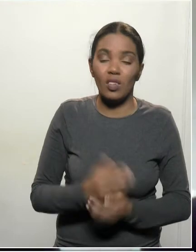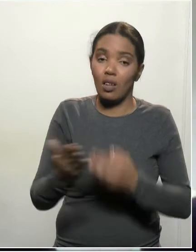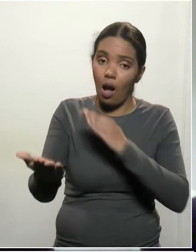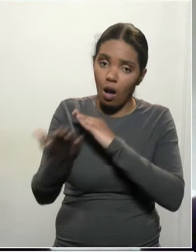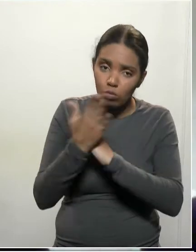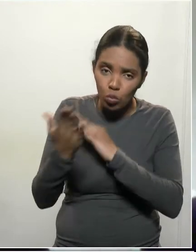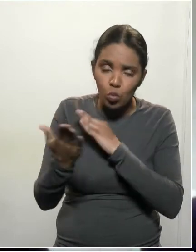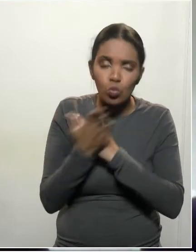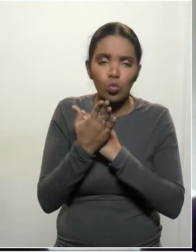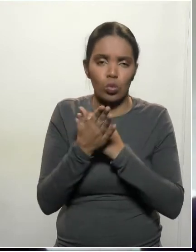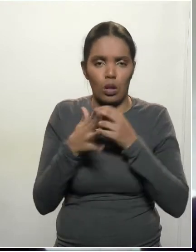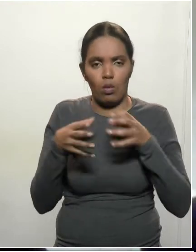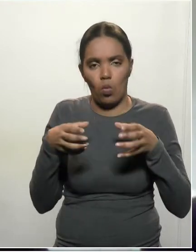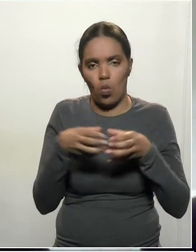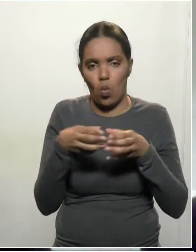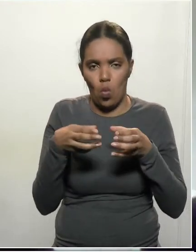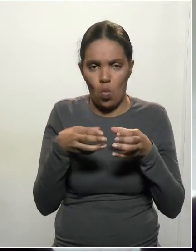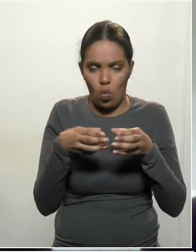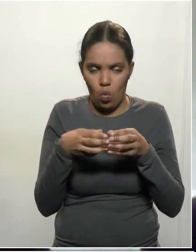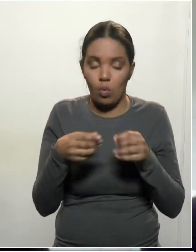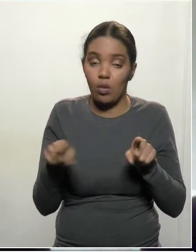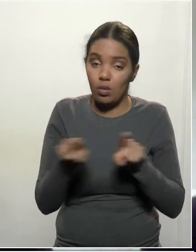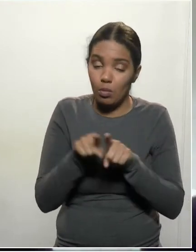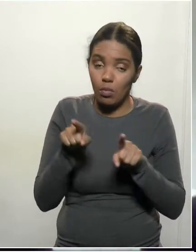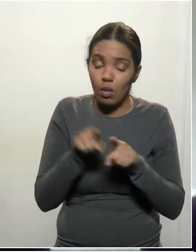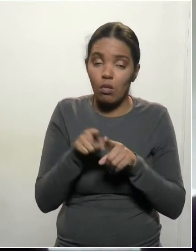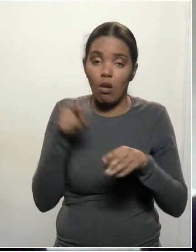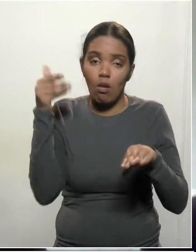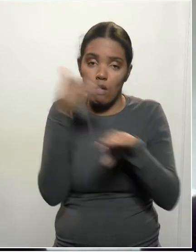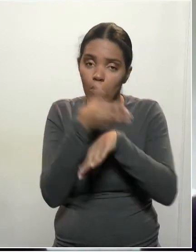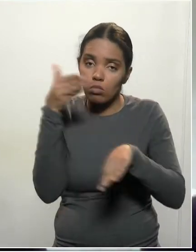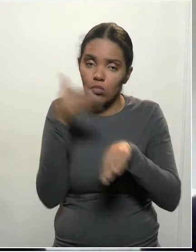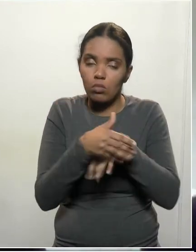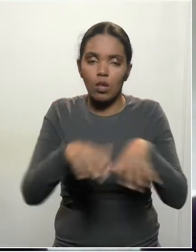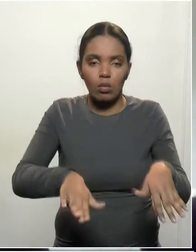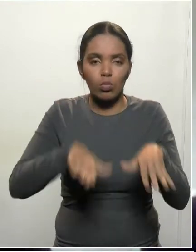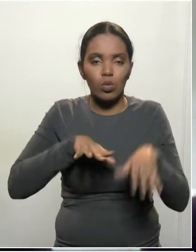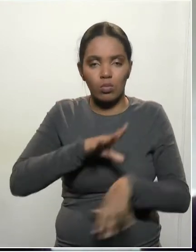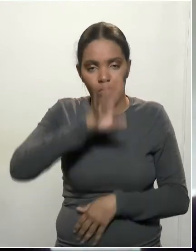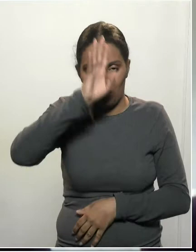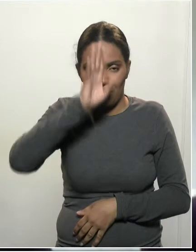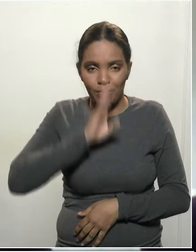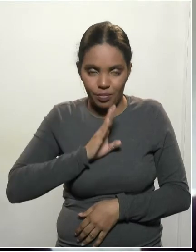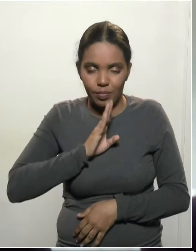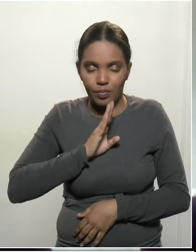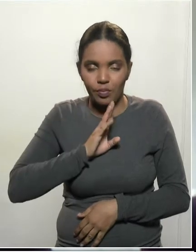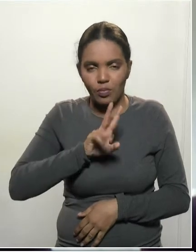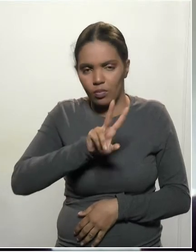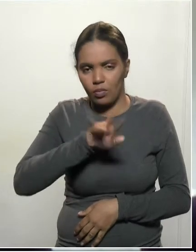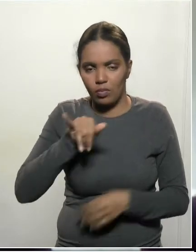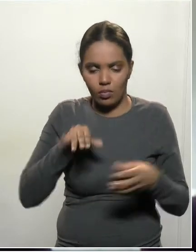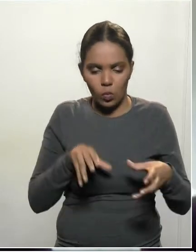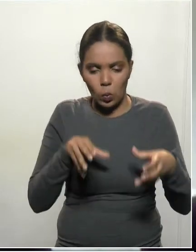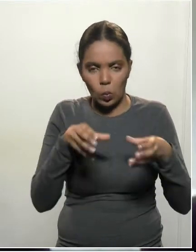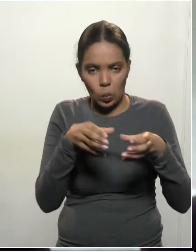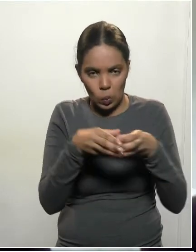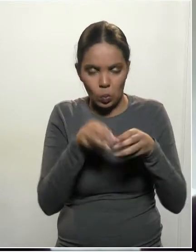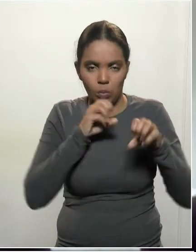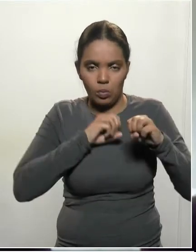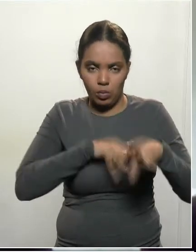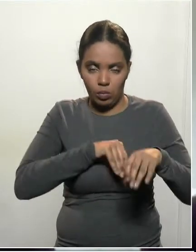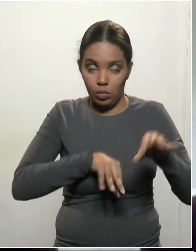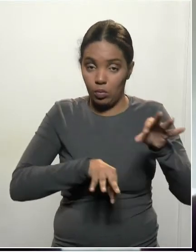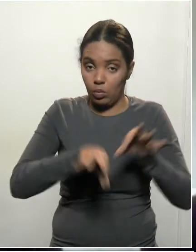ajudar nesta mobilização, inclusive para participar da audiência pública que a Comissão de Educação